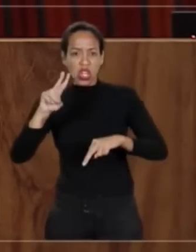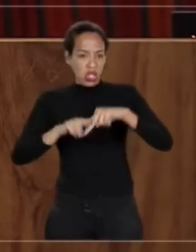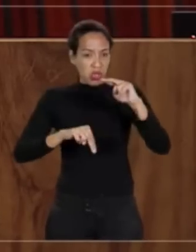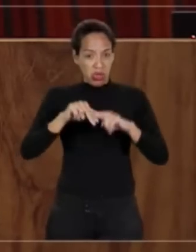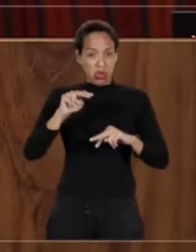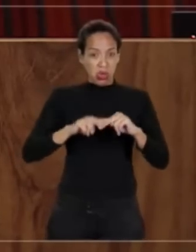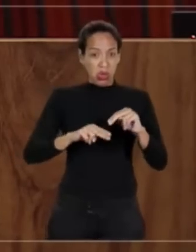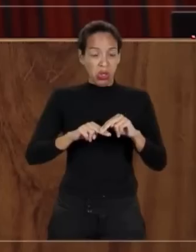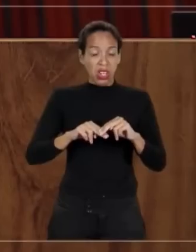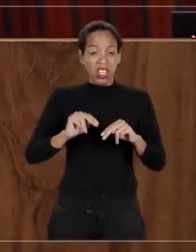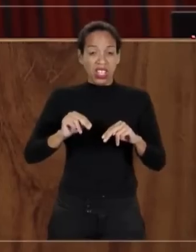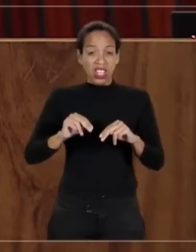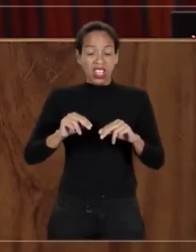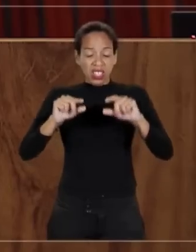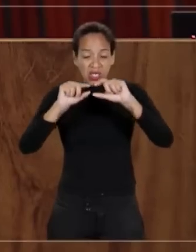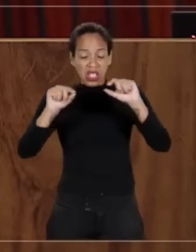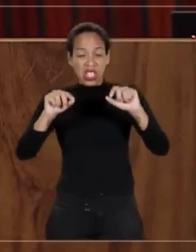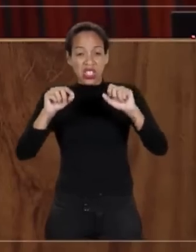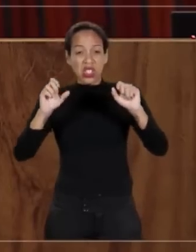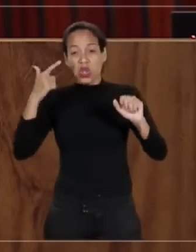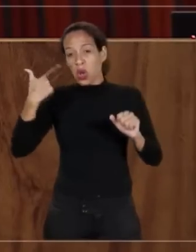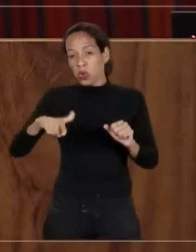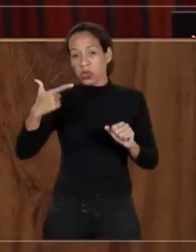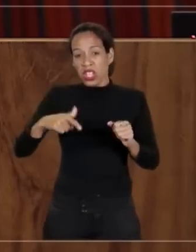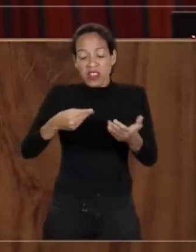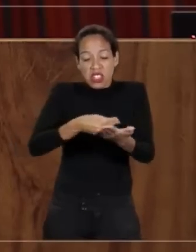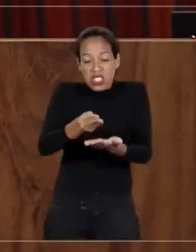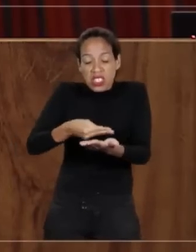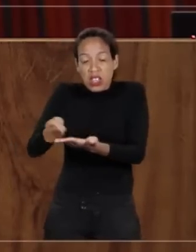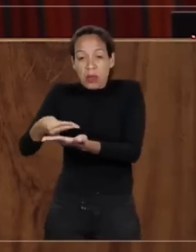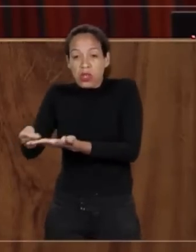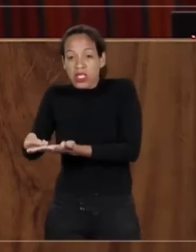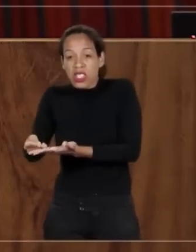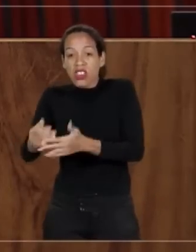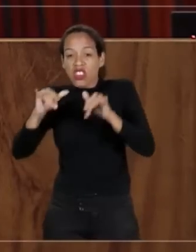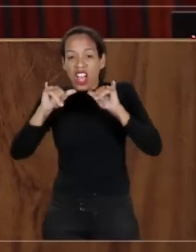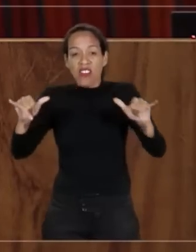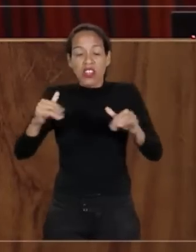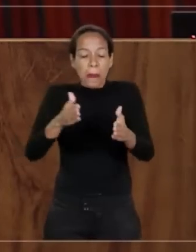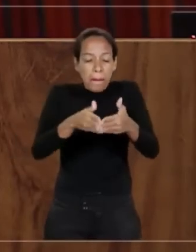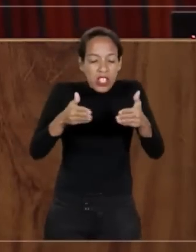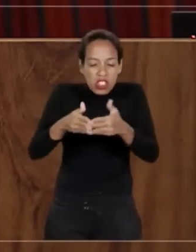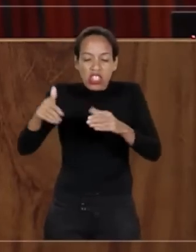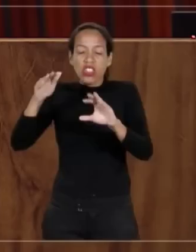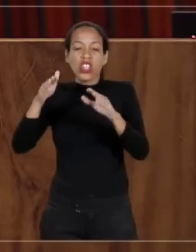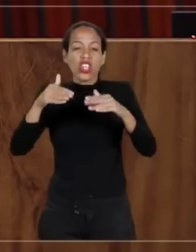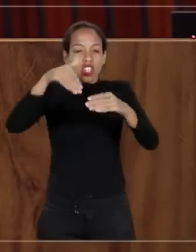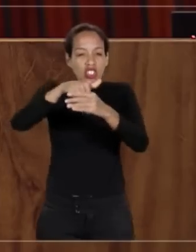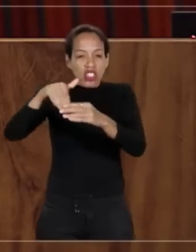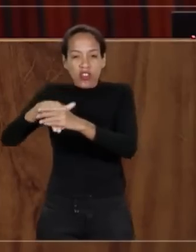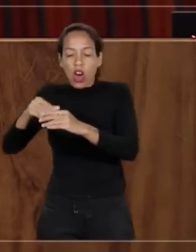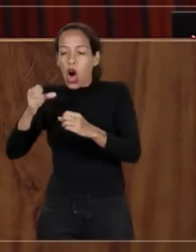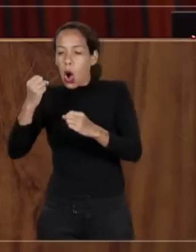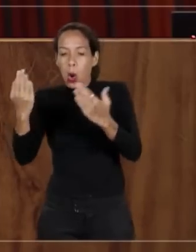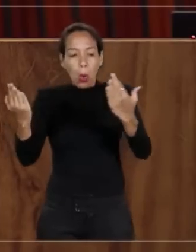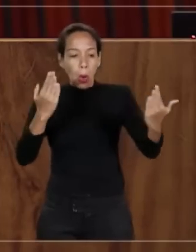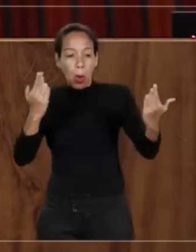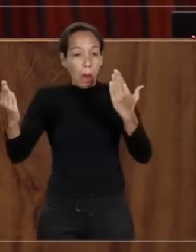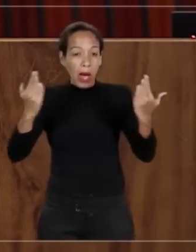18/7/2023 nessa linha argumento que não houve distribuição de material de propaganda, pedido de votos ou comparação